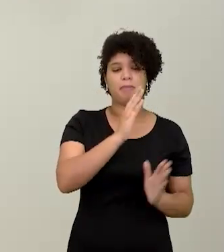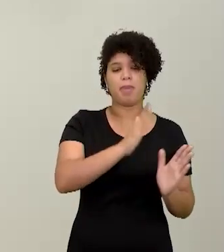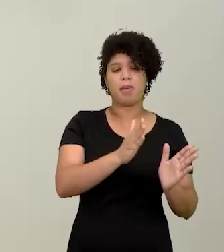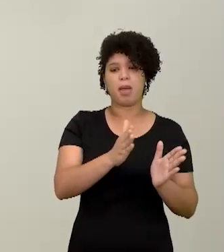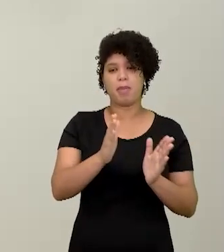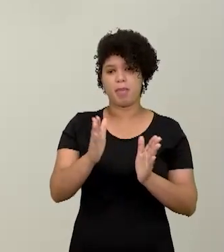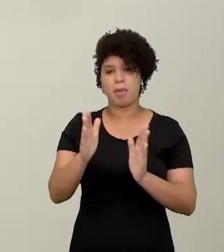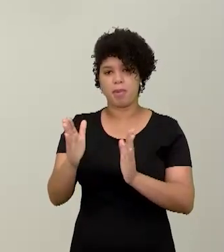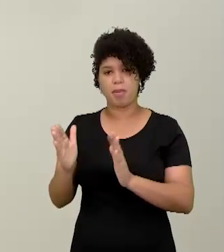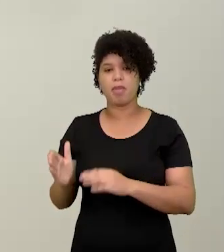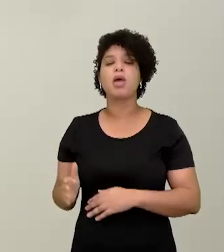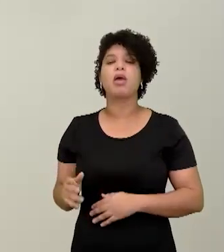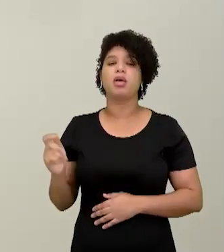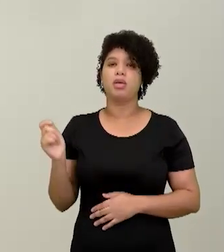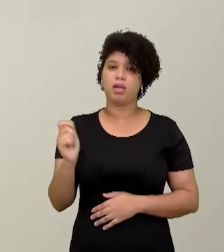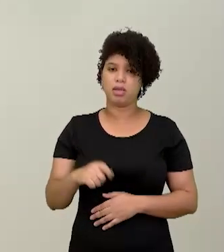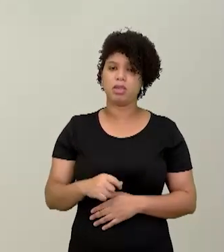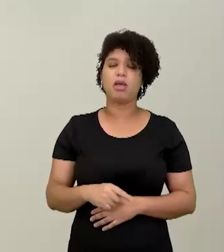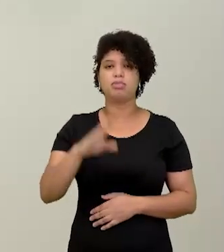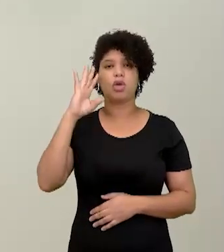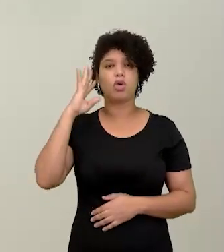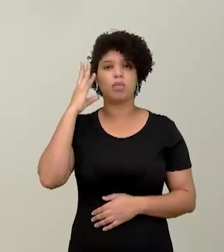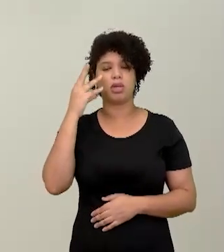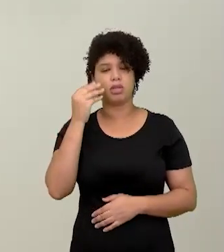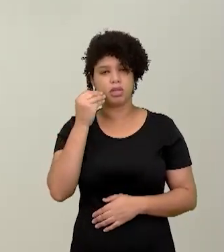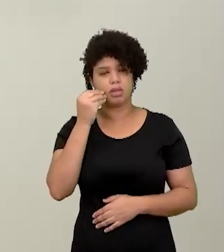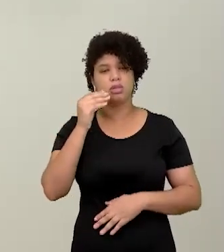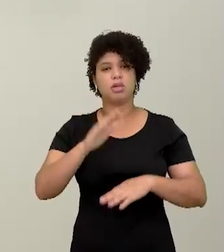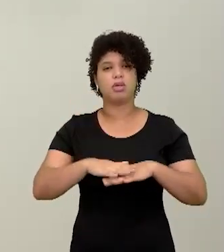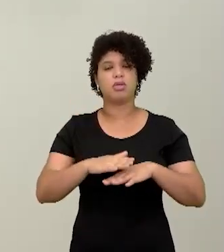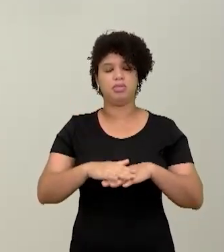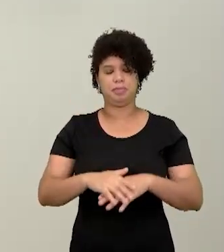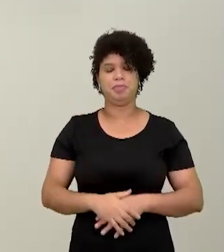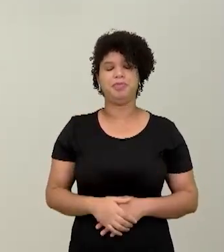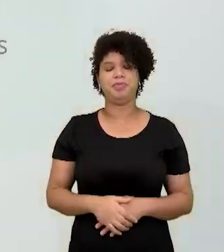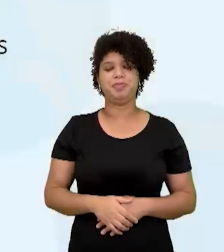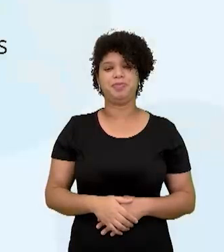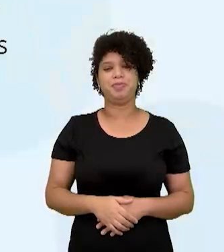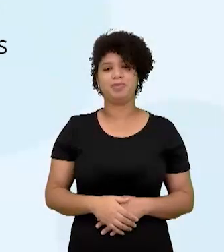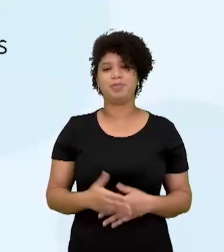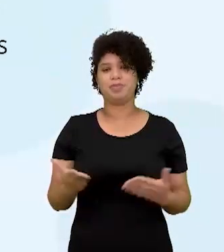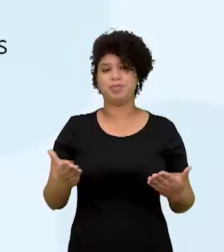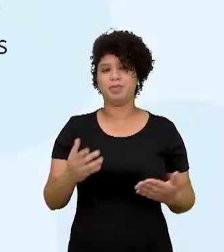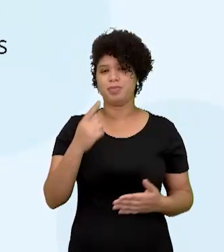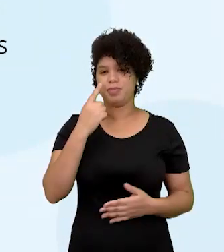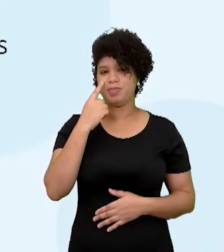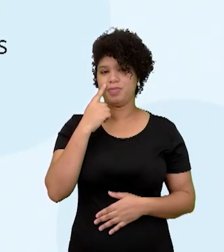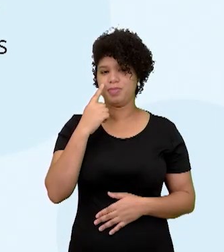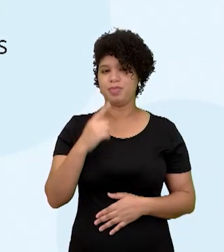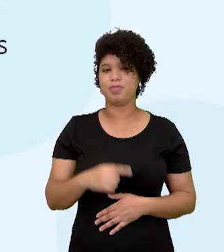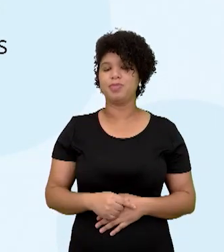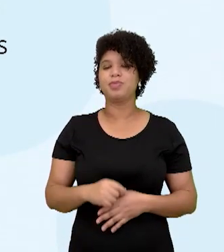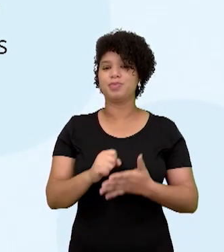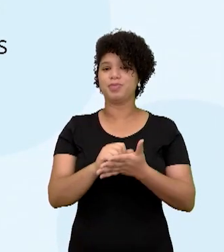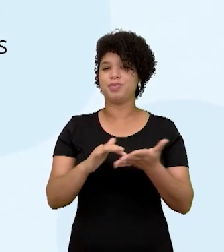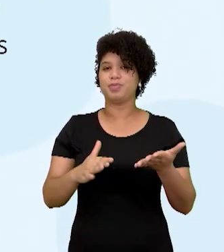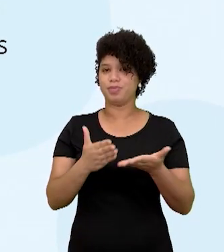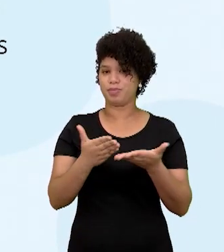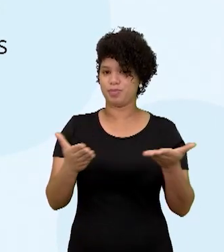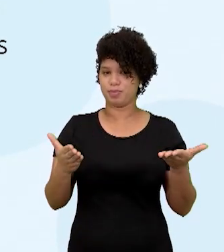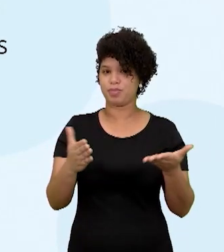conseguir desenvolver essas outras competências, principalmente nesse momento, né? Então, olha só, gente, nós temos uma grande atividade